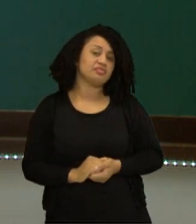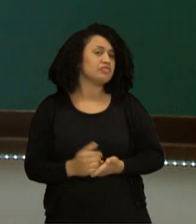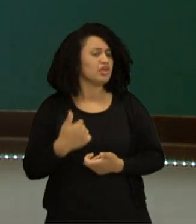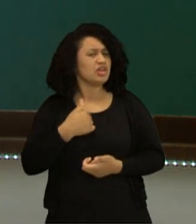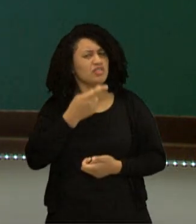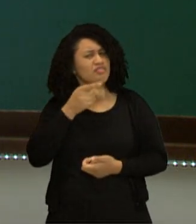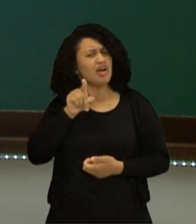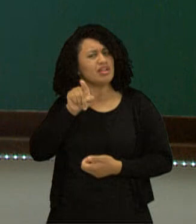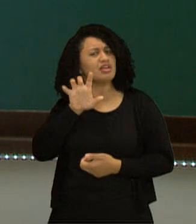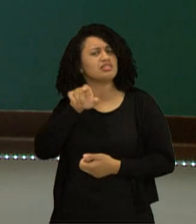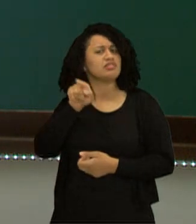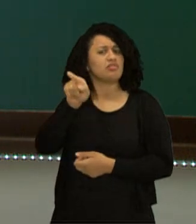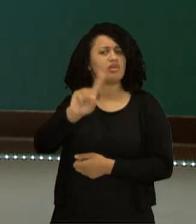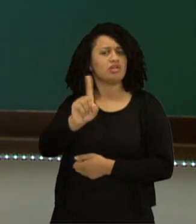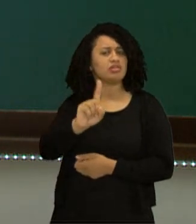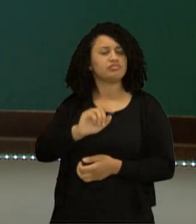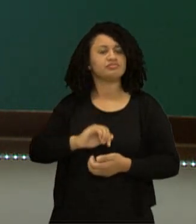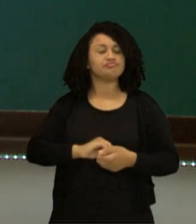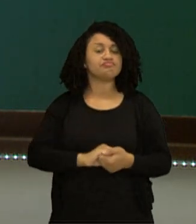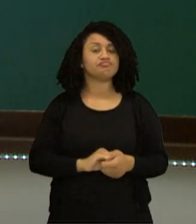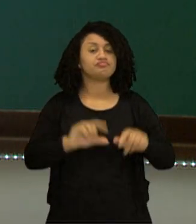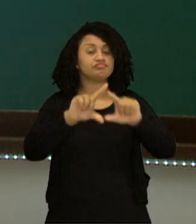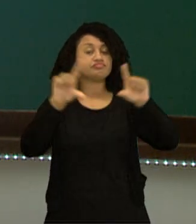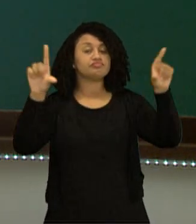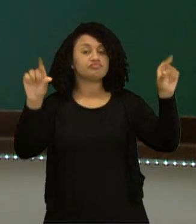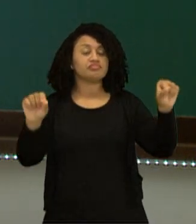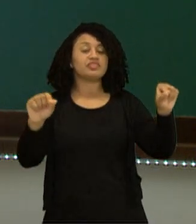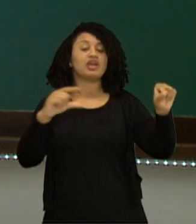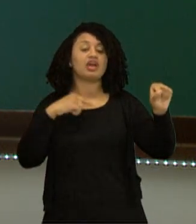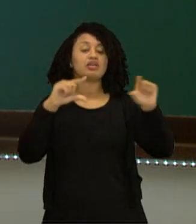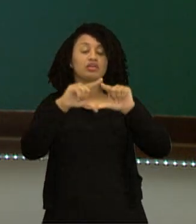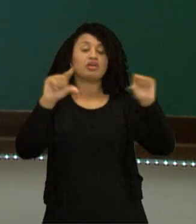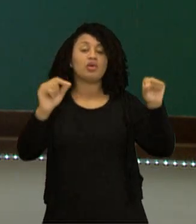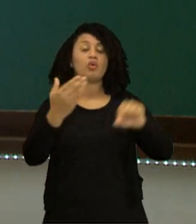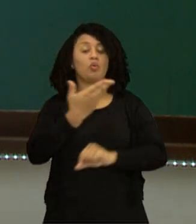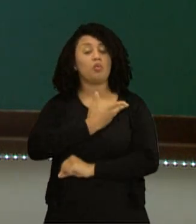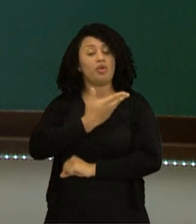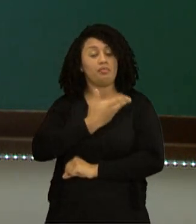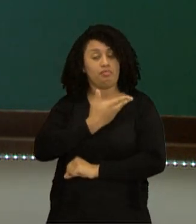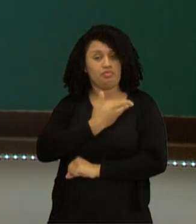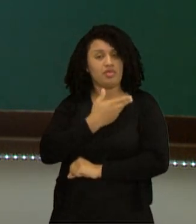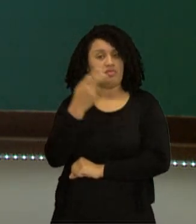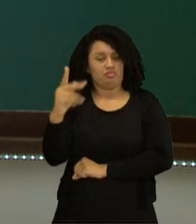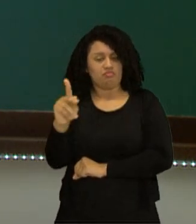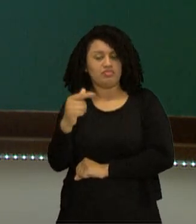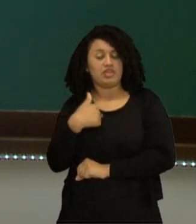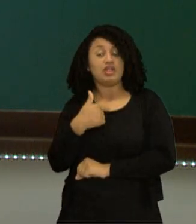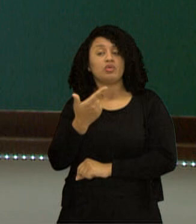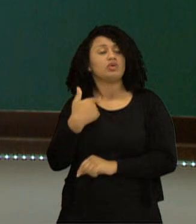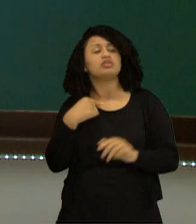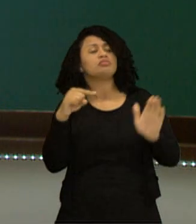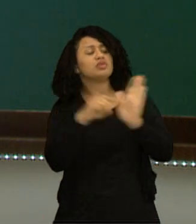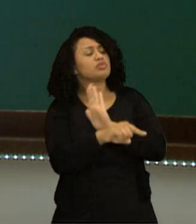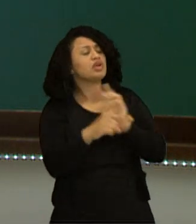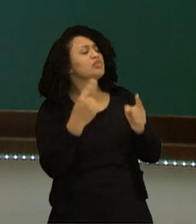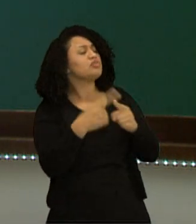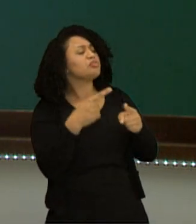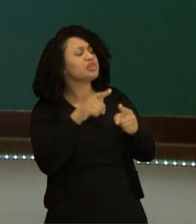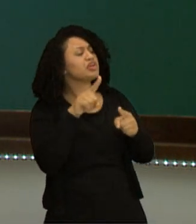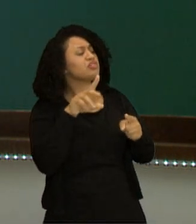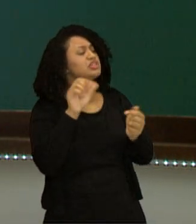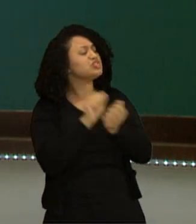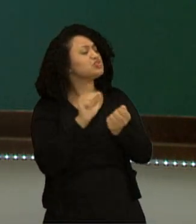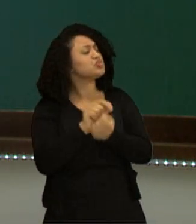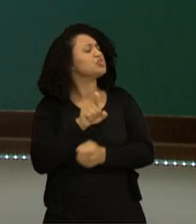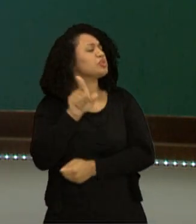ele assim. Esse trecho é uma parte do amigo, quando ele é questionado pelos outros, por que ele fica andando com